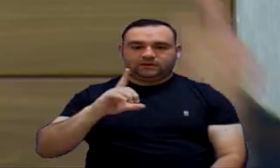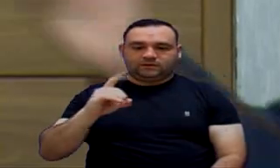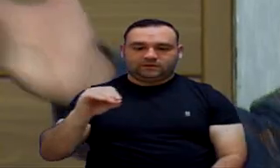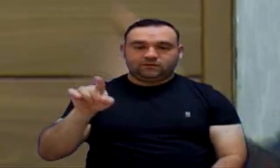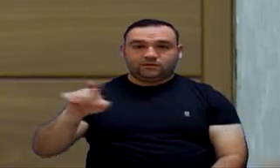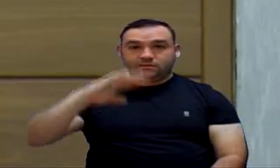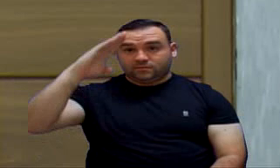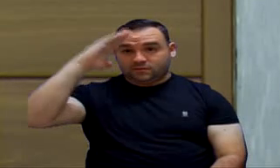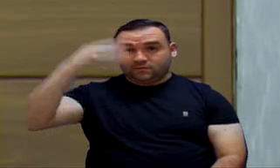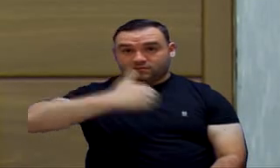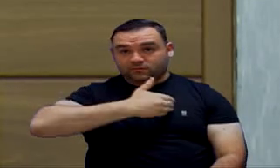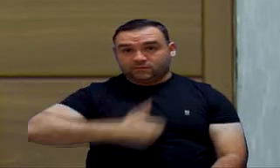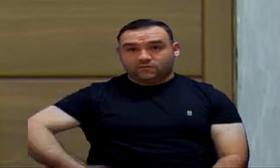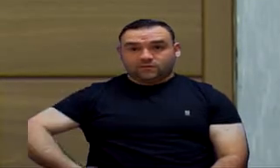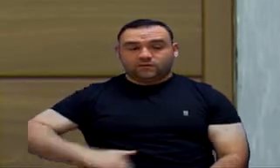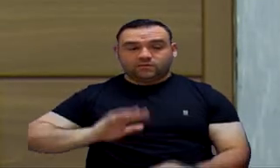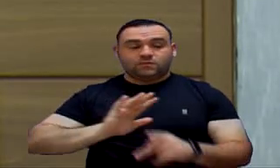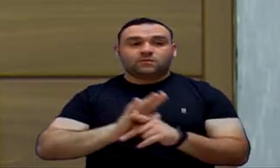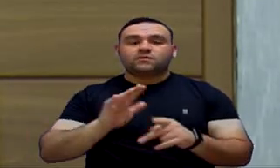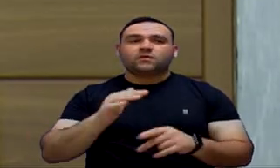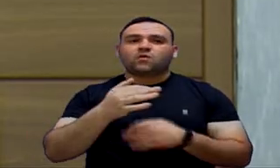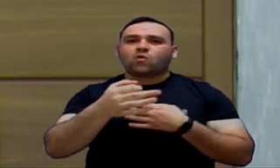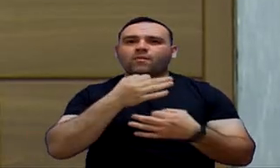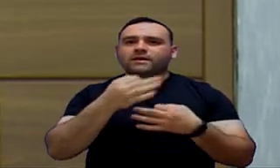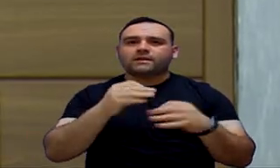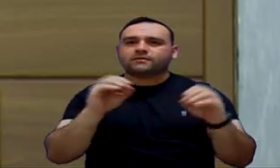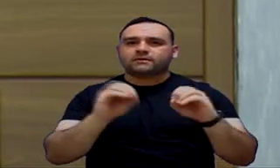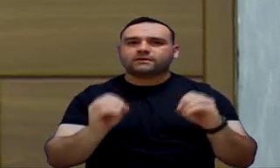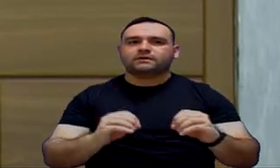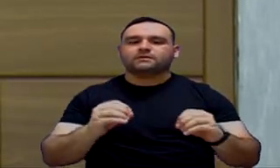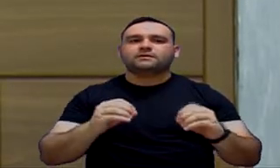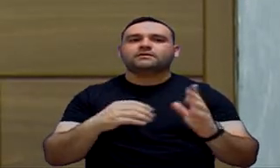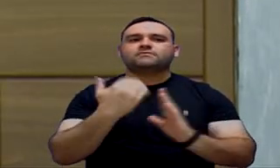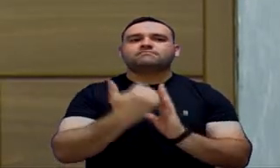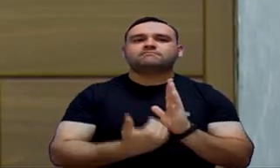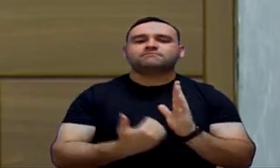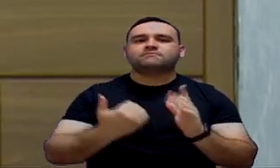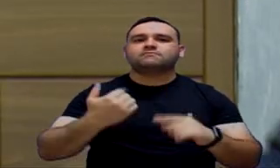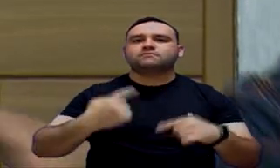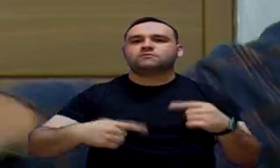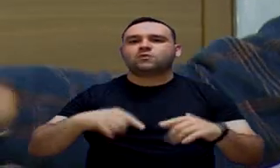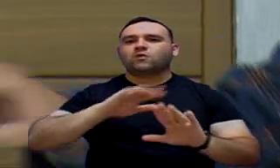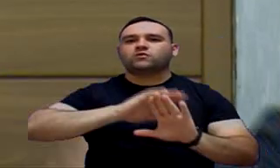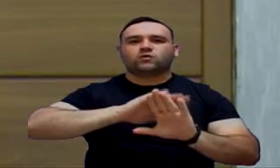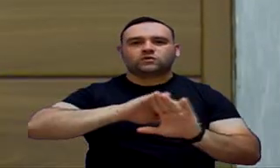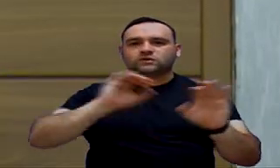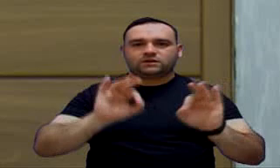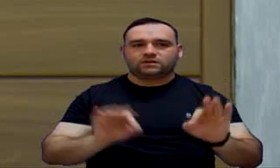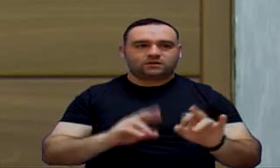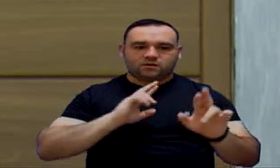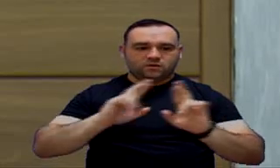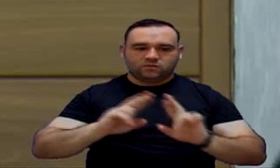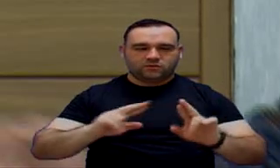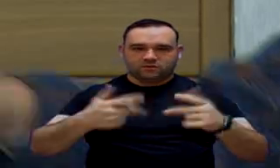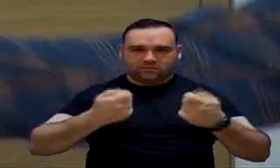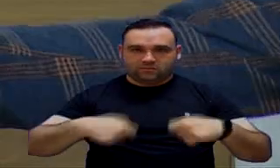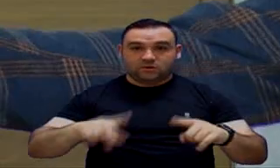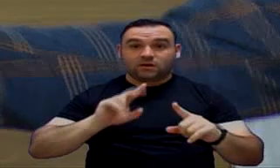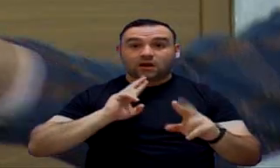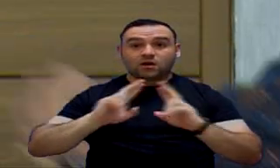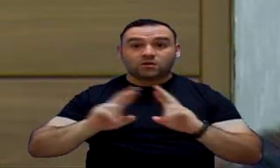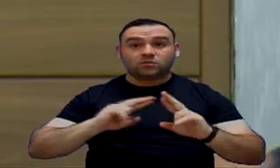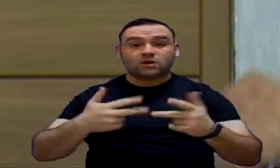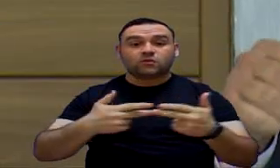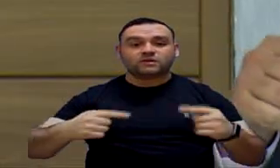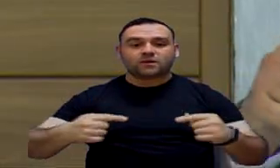ldooridade do governo nenhum comentário sobre política pública ou ideologia que não precisa responder nenhuma tá bom só responde